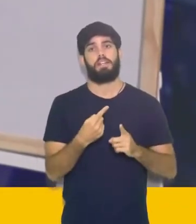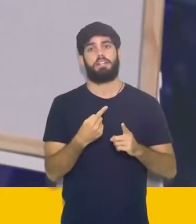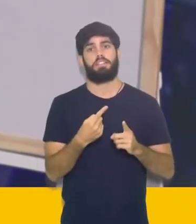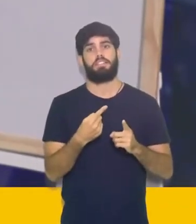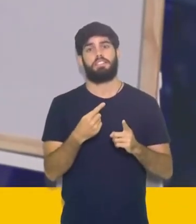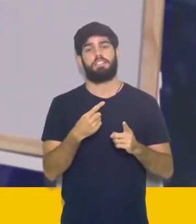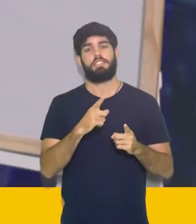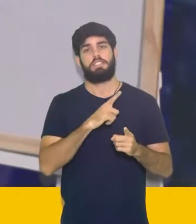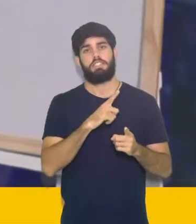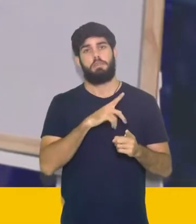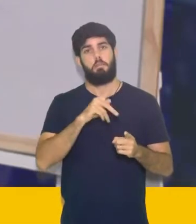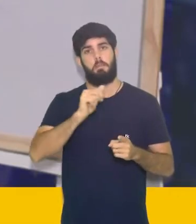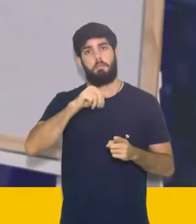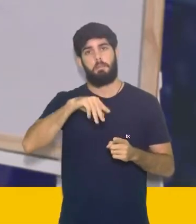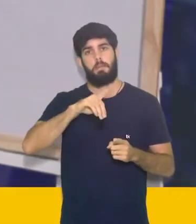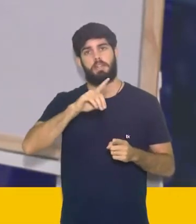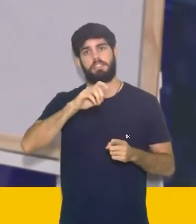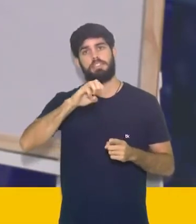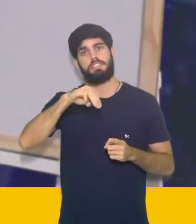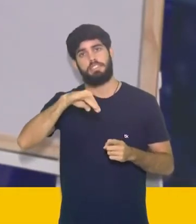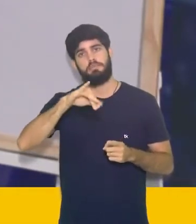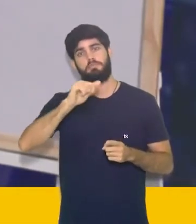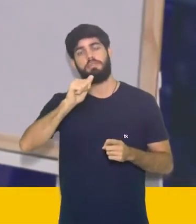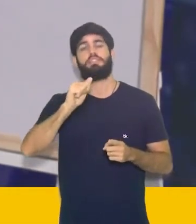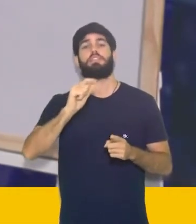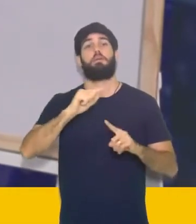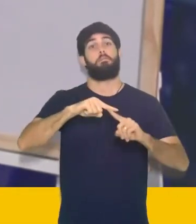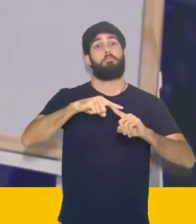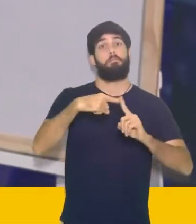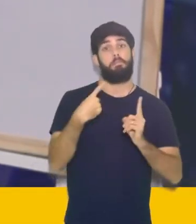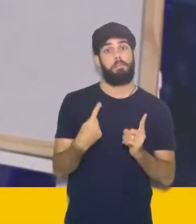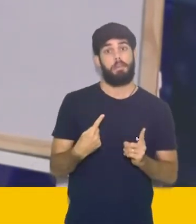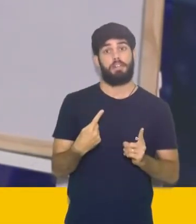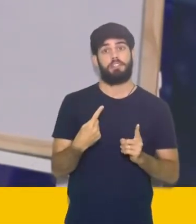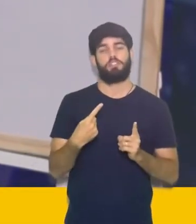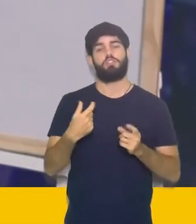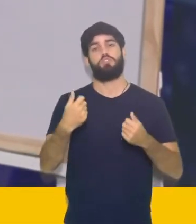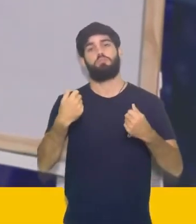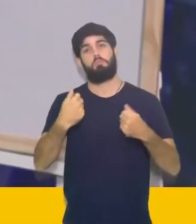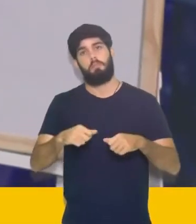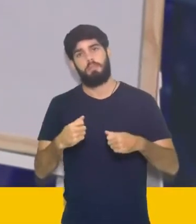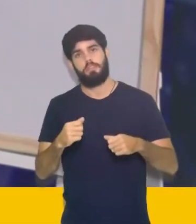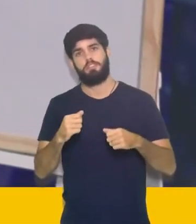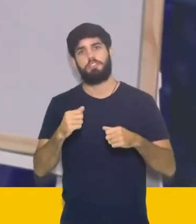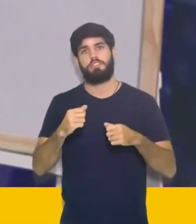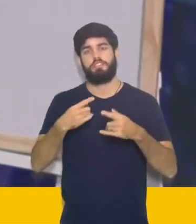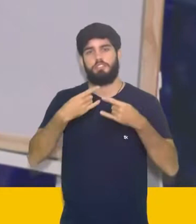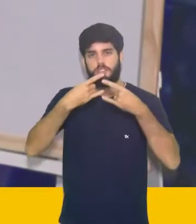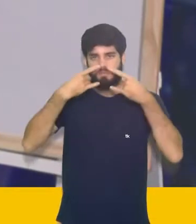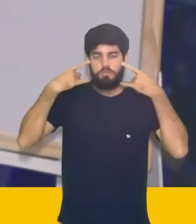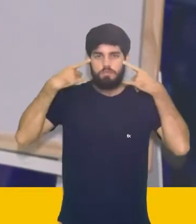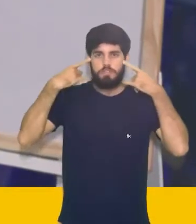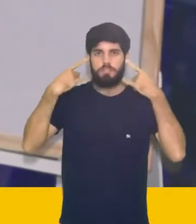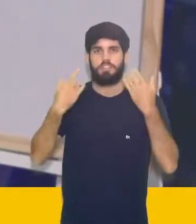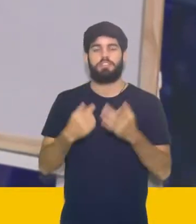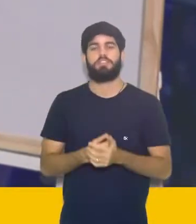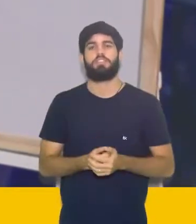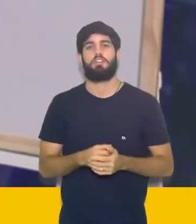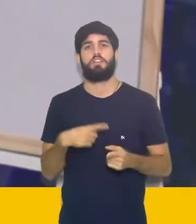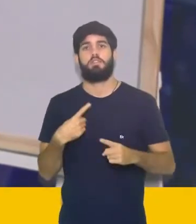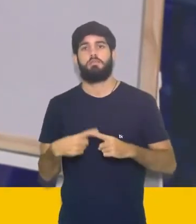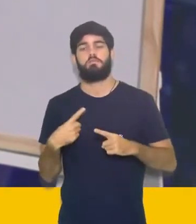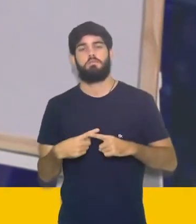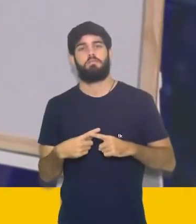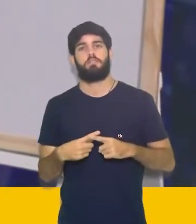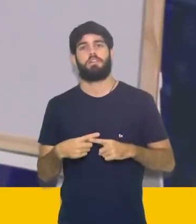estamos com pandemia, mas, porém, contudo, todavia, todos estarão que tá de máscara. Por quê? Para